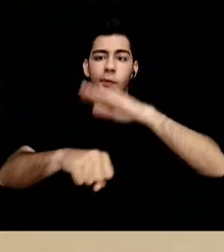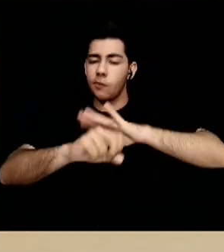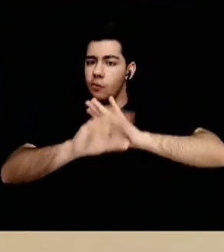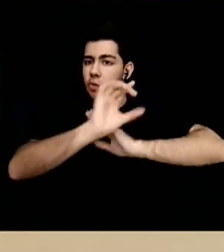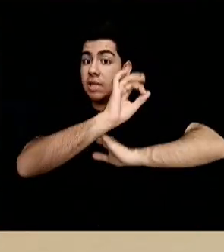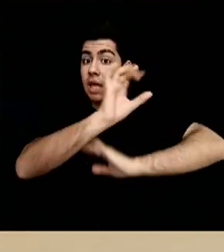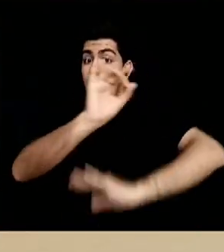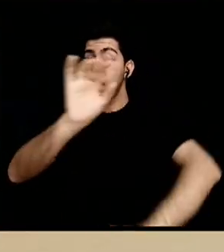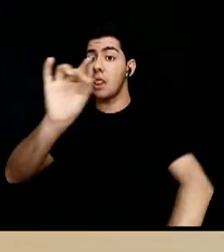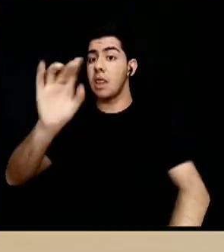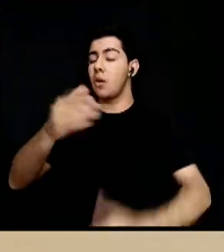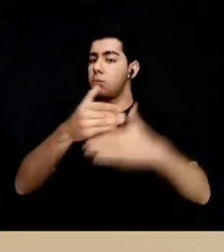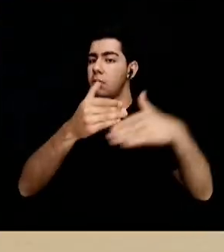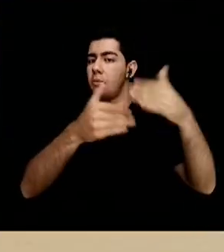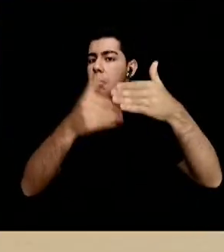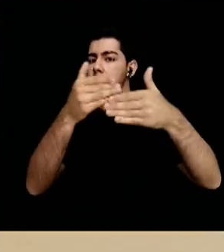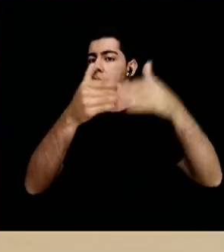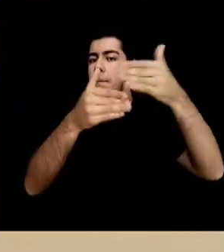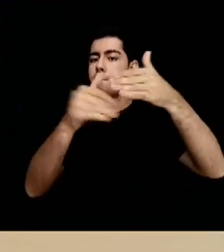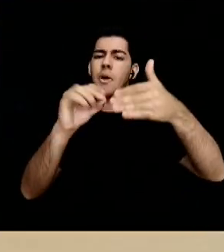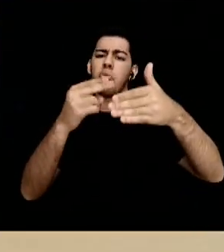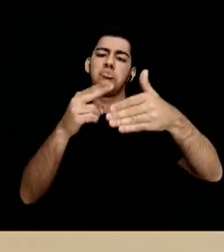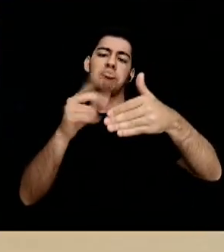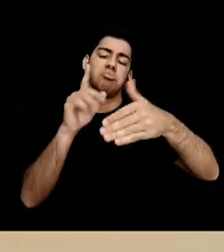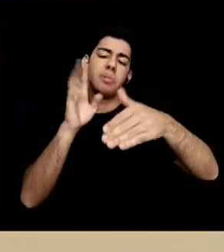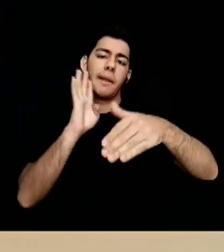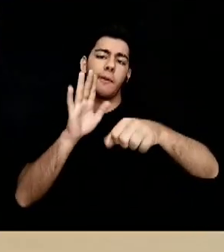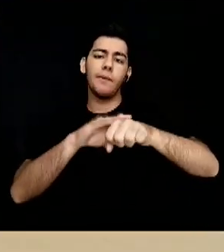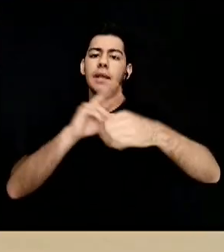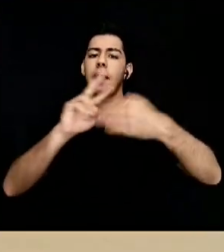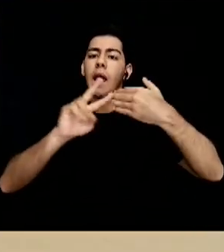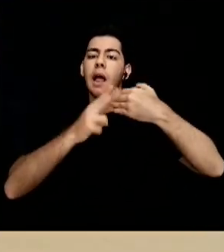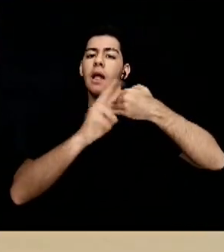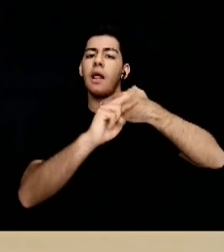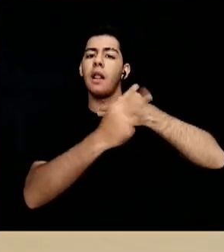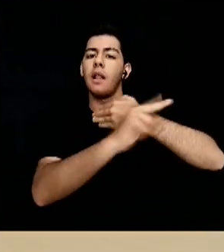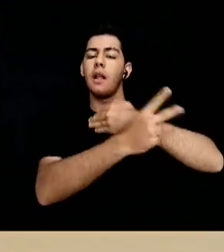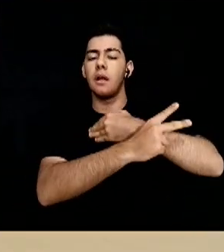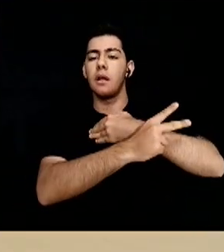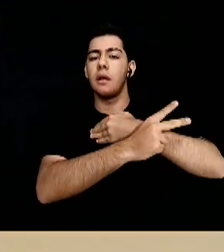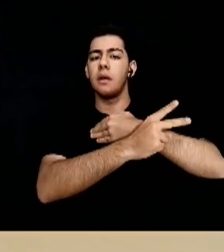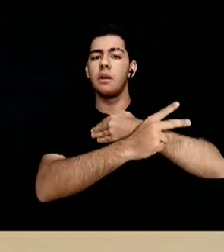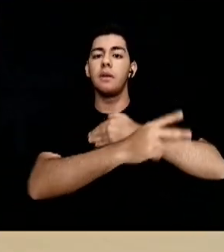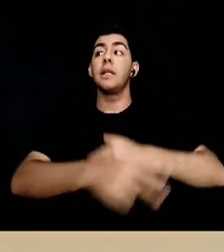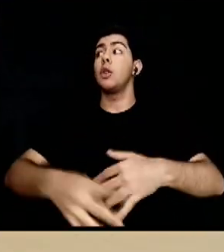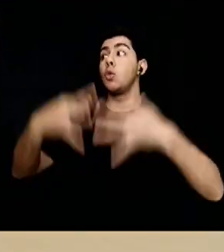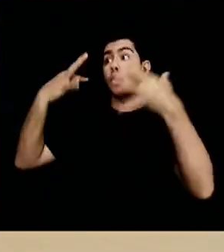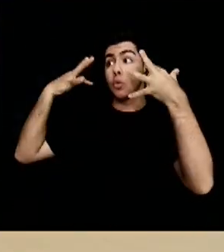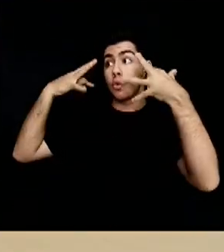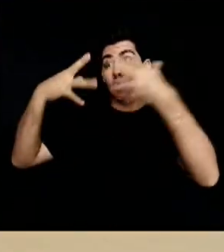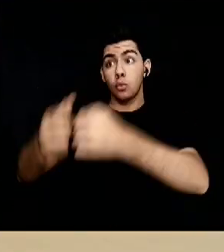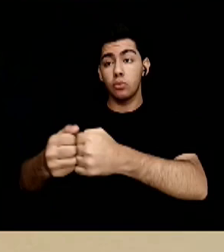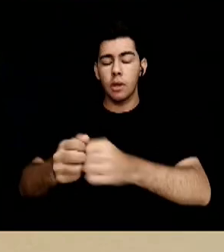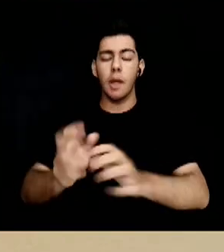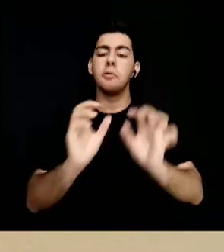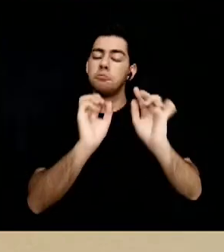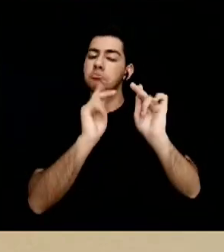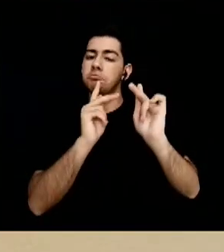fica legal intercalar? Qual que é a sua sugestão? Quadradinho por quadradinho. Tá. Tem que fazer nele todo,